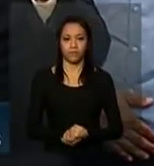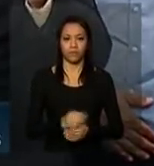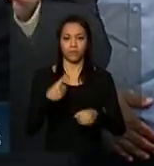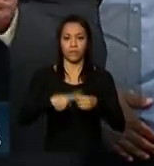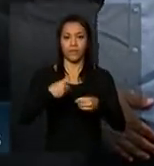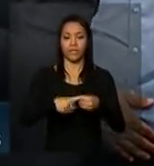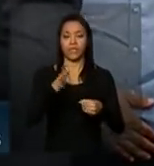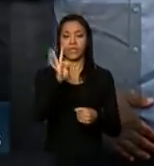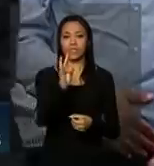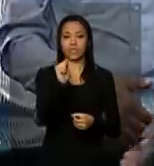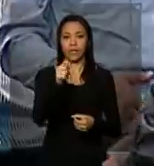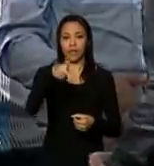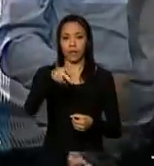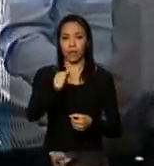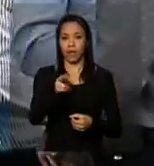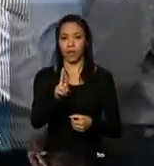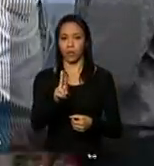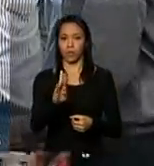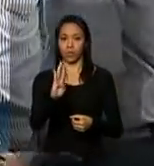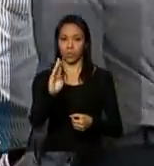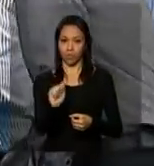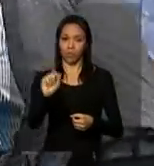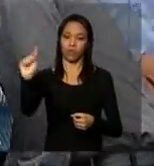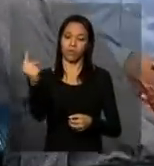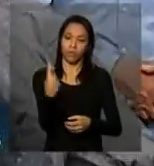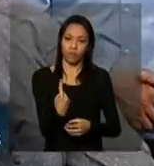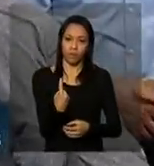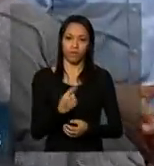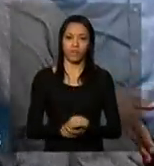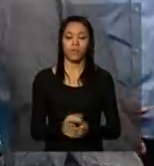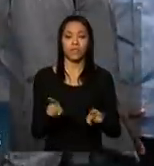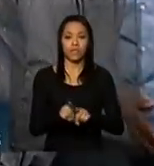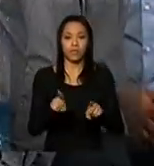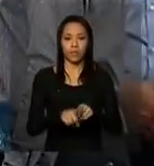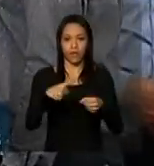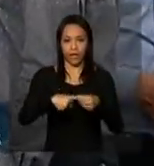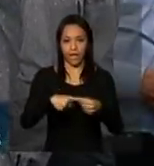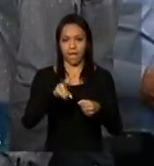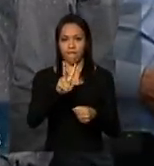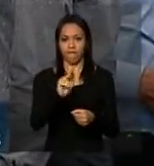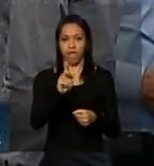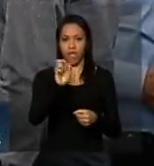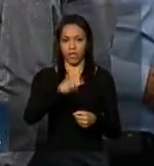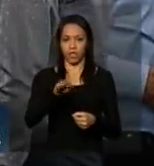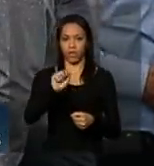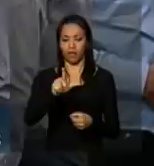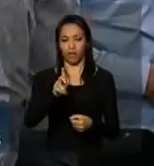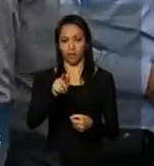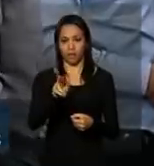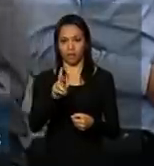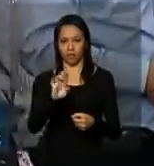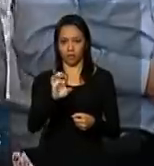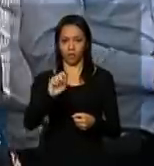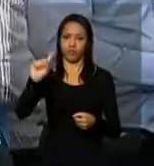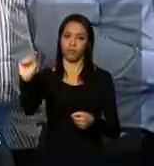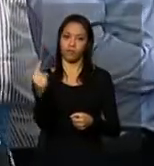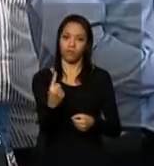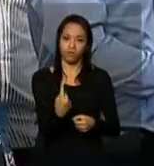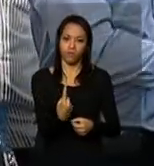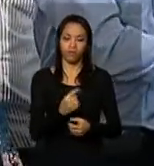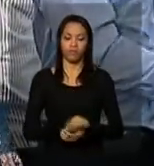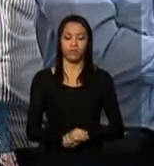Taparuba Joaquim Carlos da Silva Neto Vargem Alegre jaconias de Almeida Franco